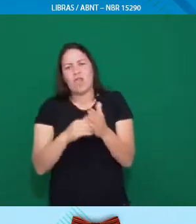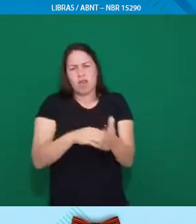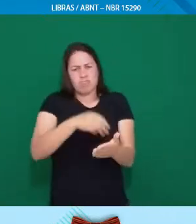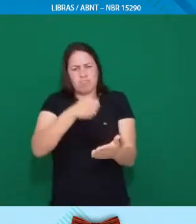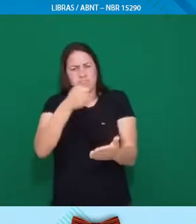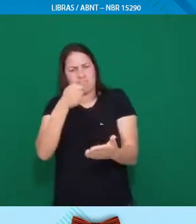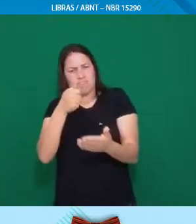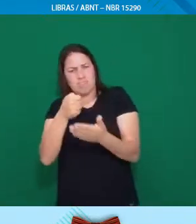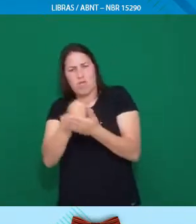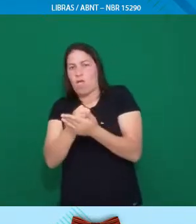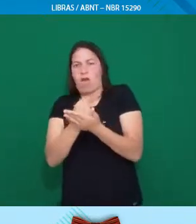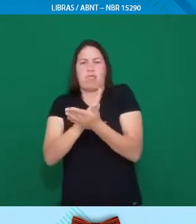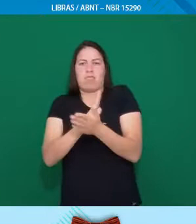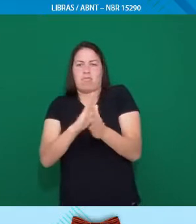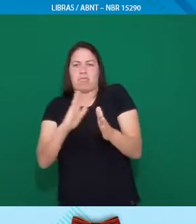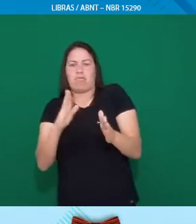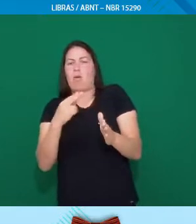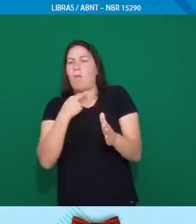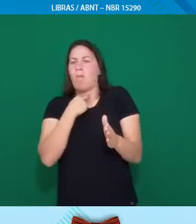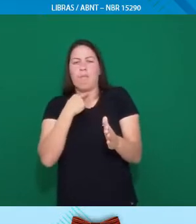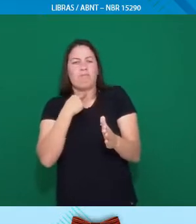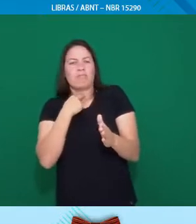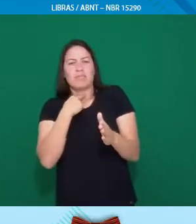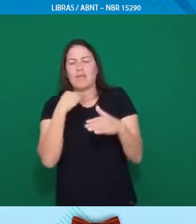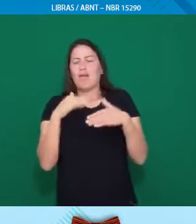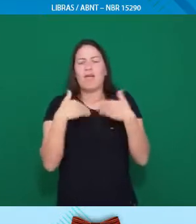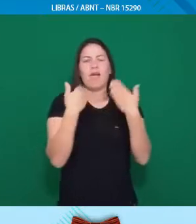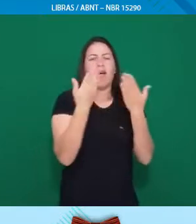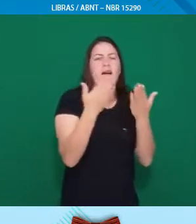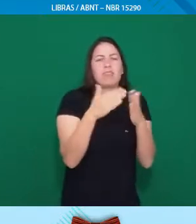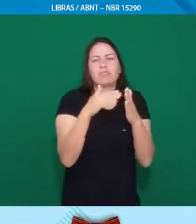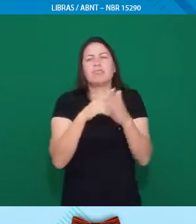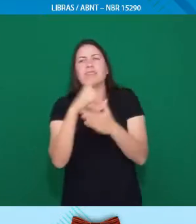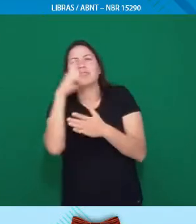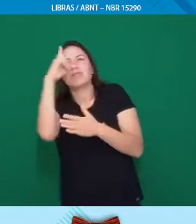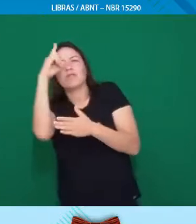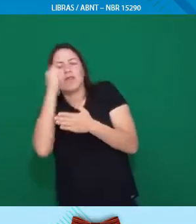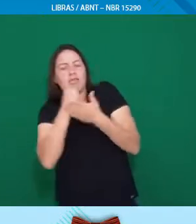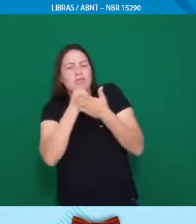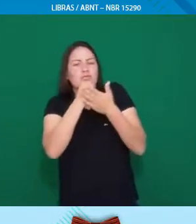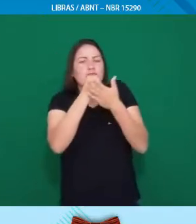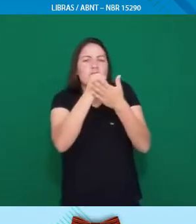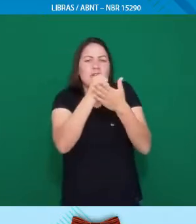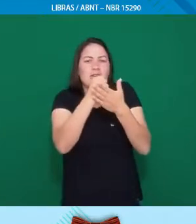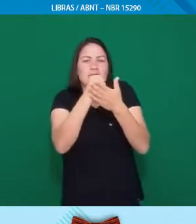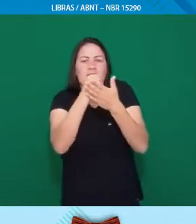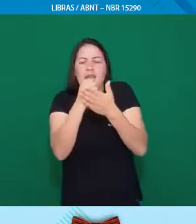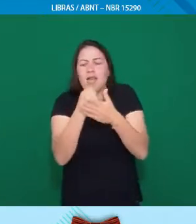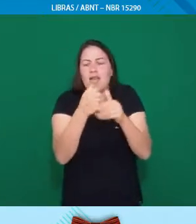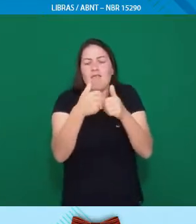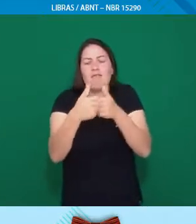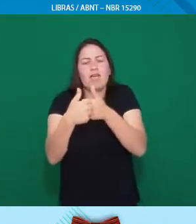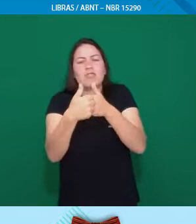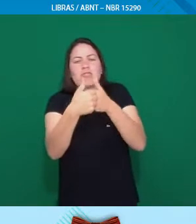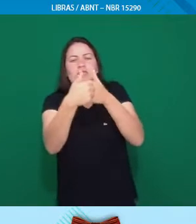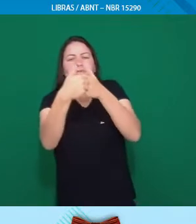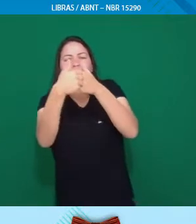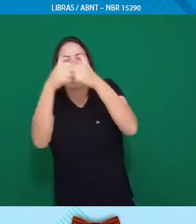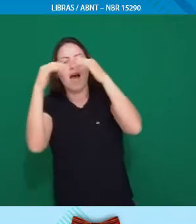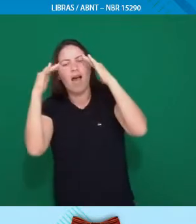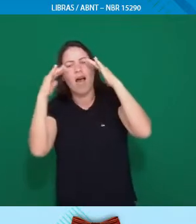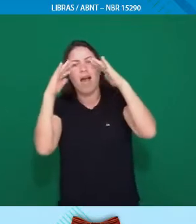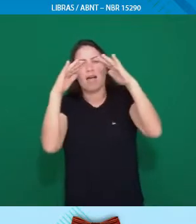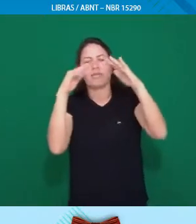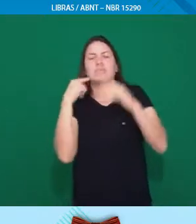não vai desistir não vai te entregar um Deus vai agir e vai te